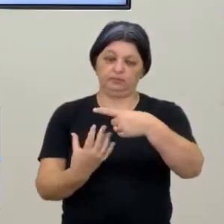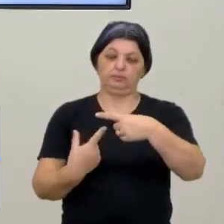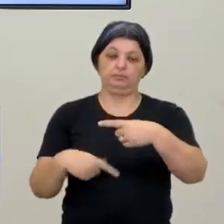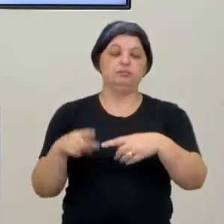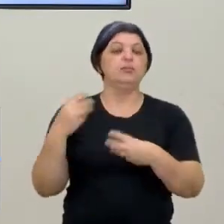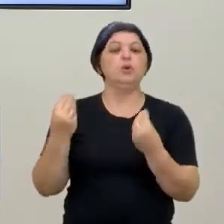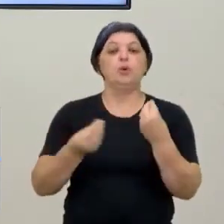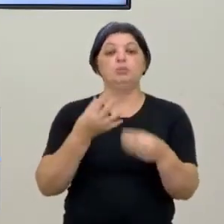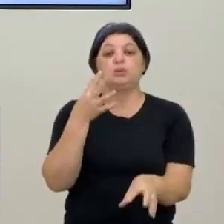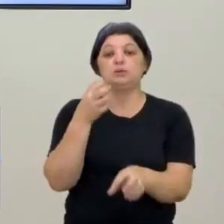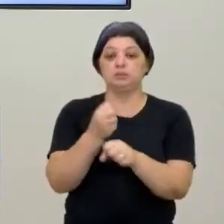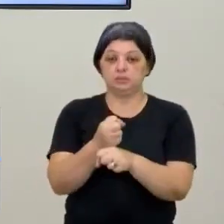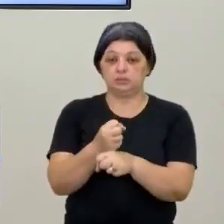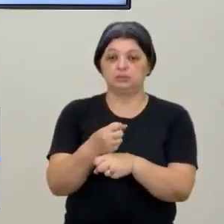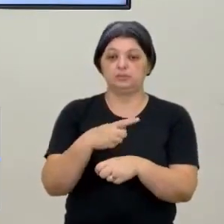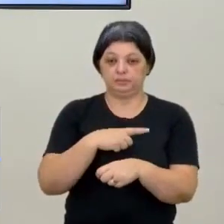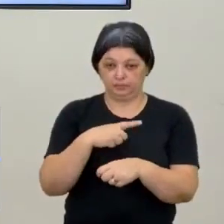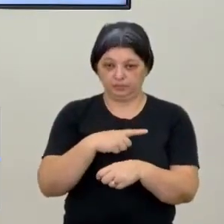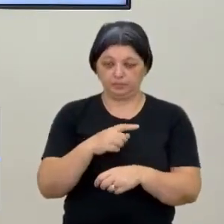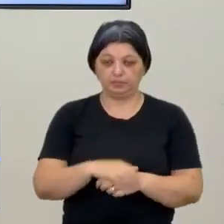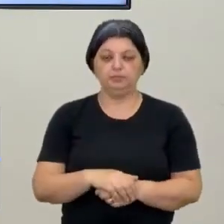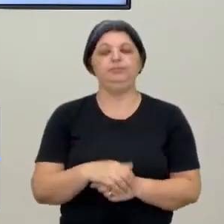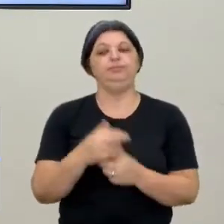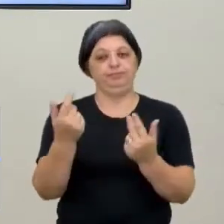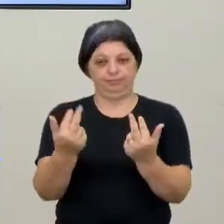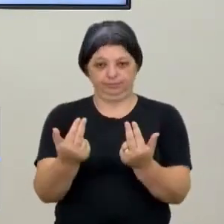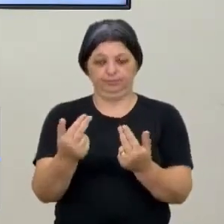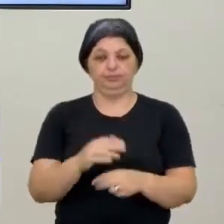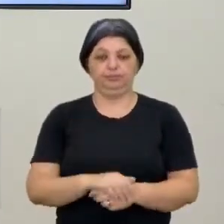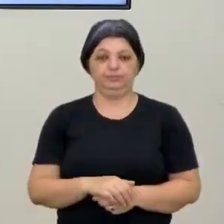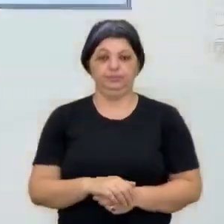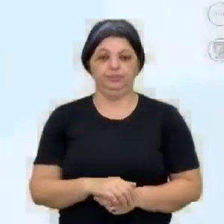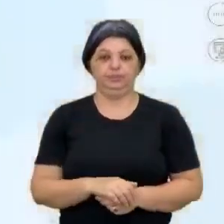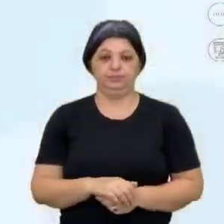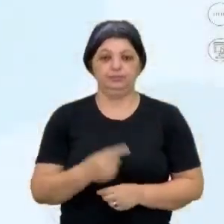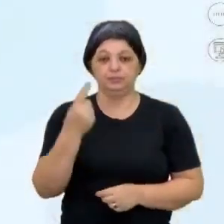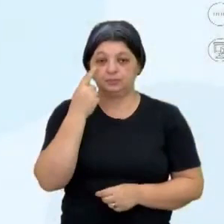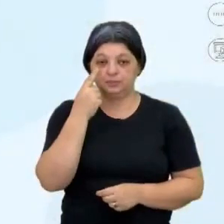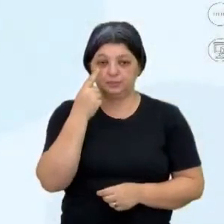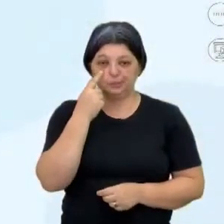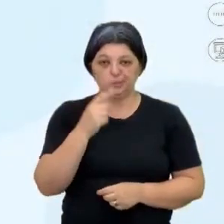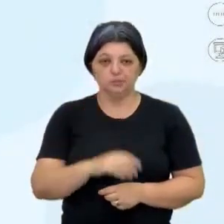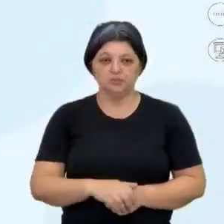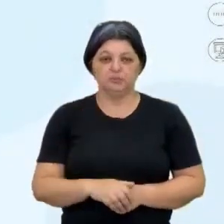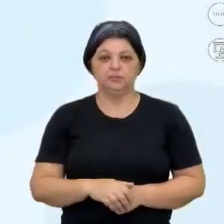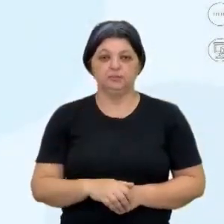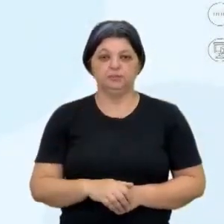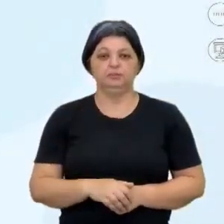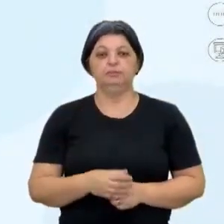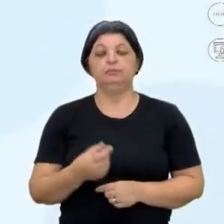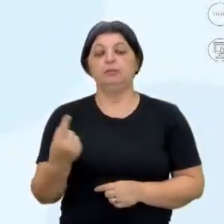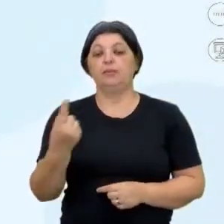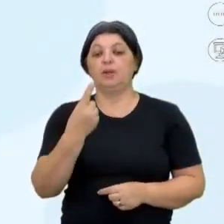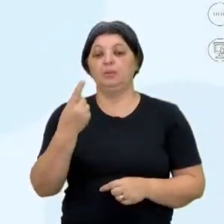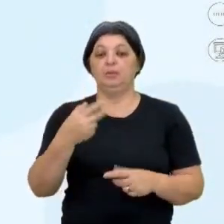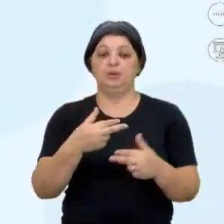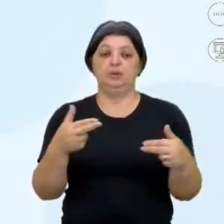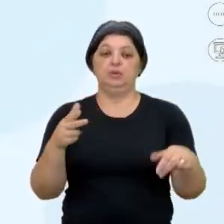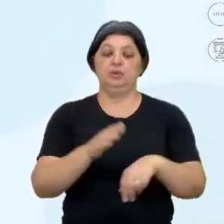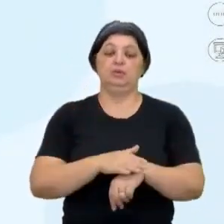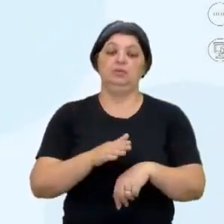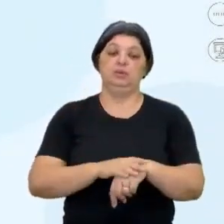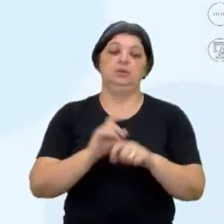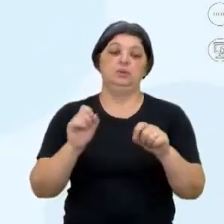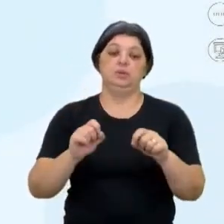fração. Aqui nas expressões algébricas é do mesmo jeito, ó. Olha aqui para nossa telinha. Primeira coisa que a gente faz, ó, abaixa o sinal